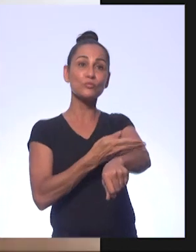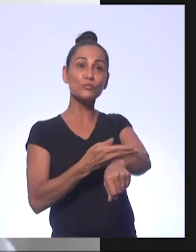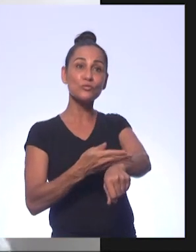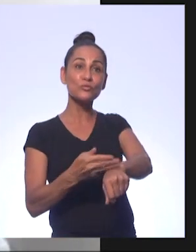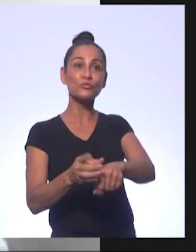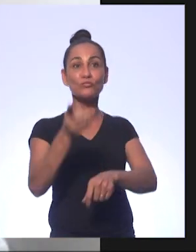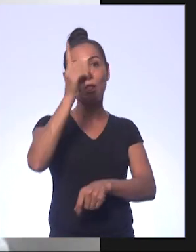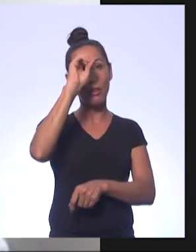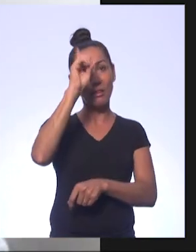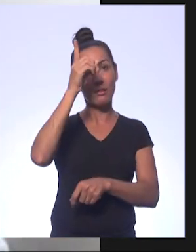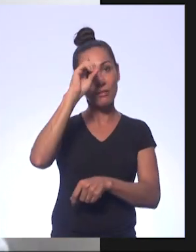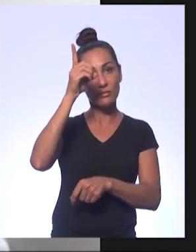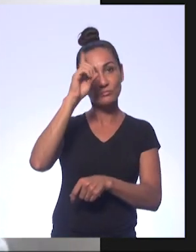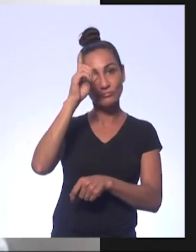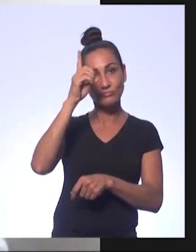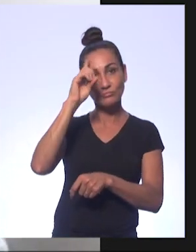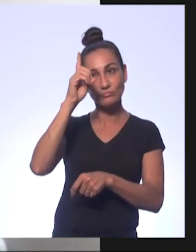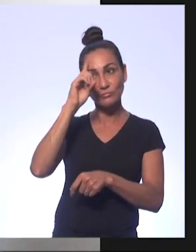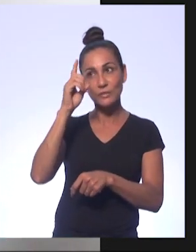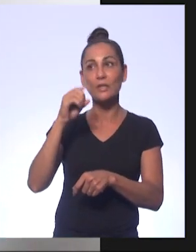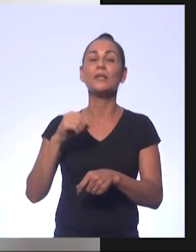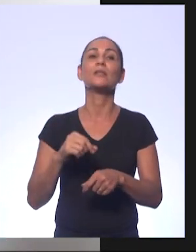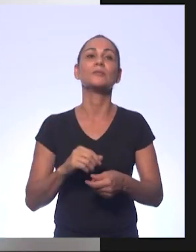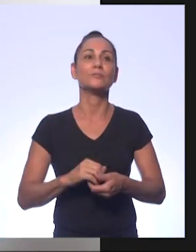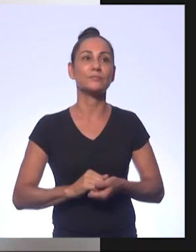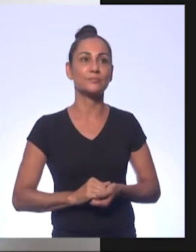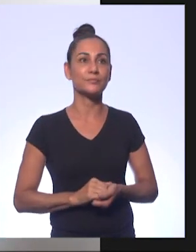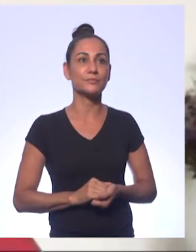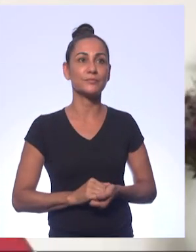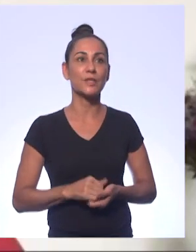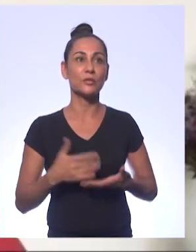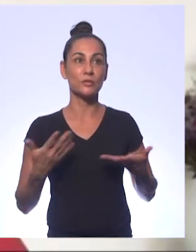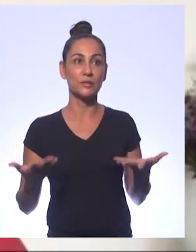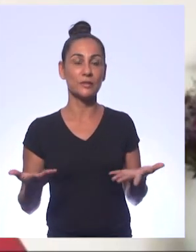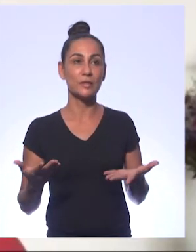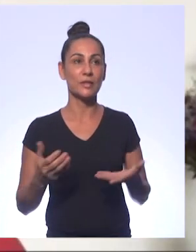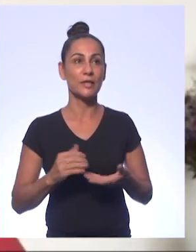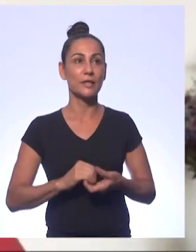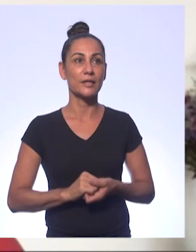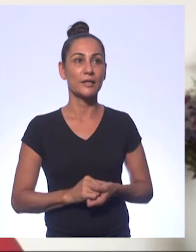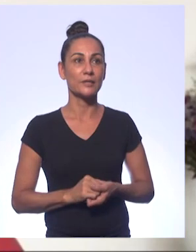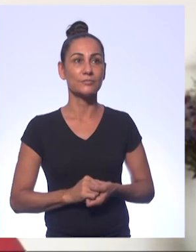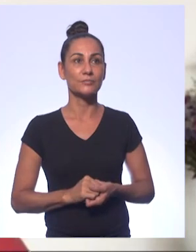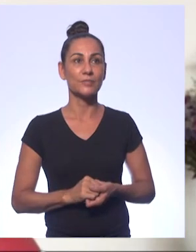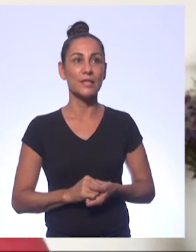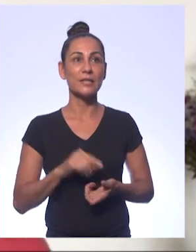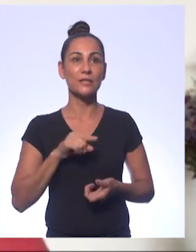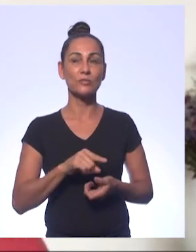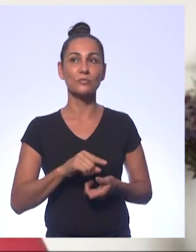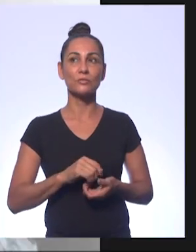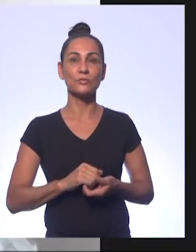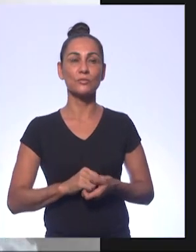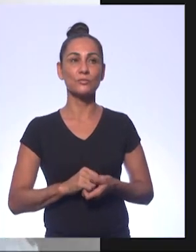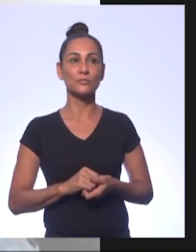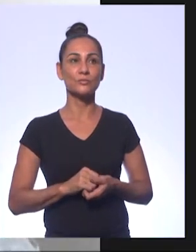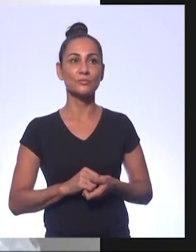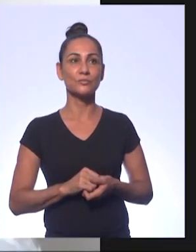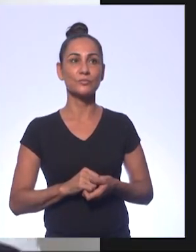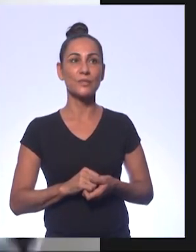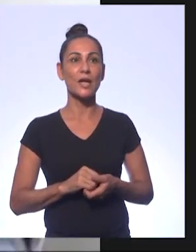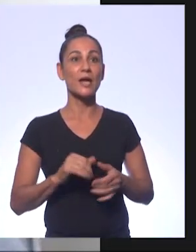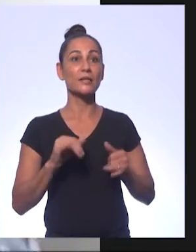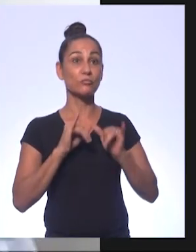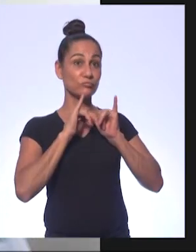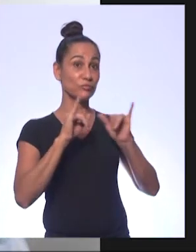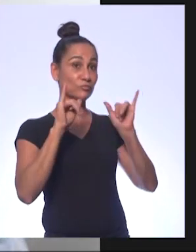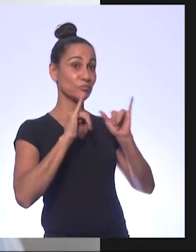dia a dia. E a gente estava falando de ela não é uma propaganda que eu gosto muito, que